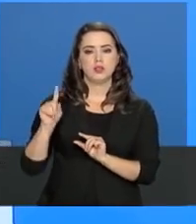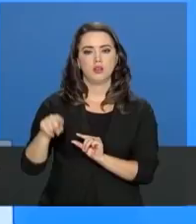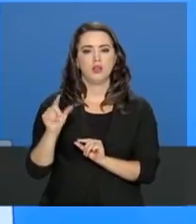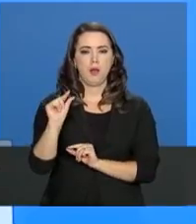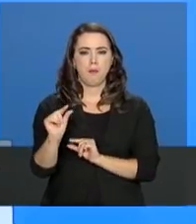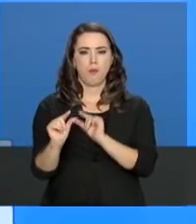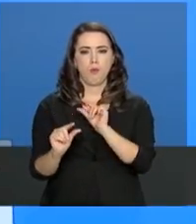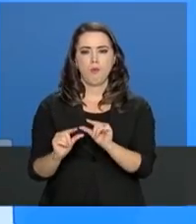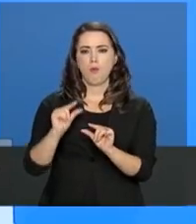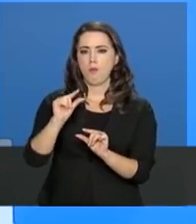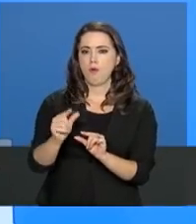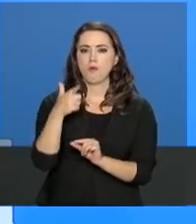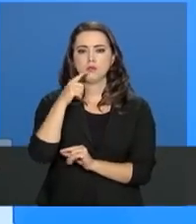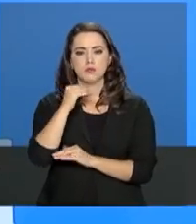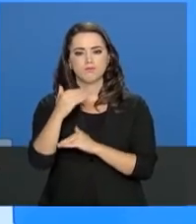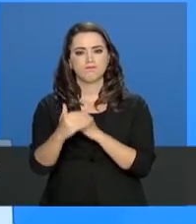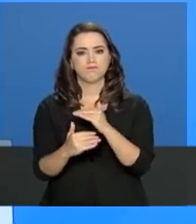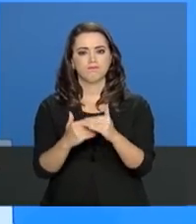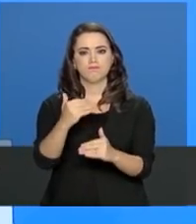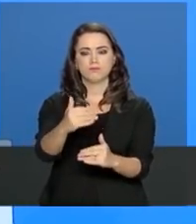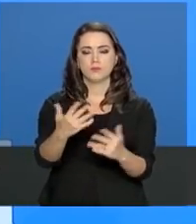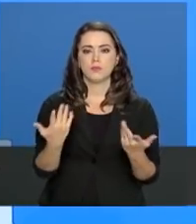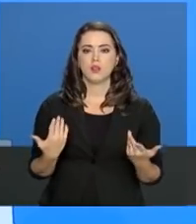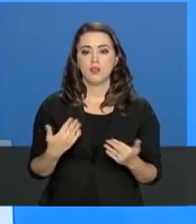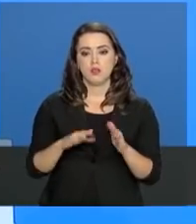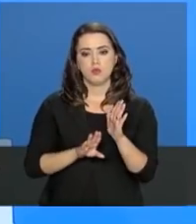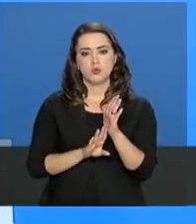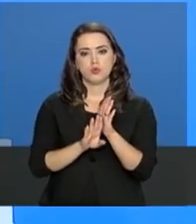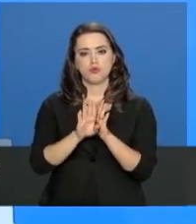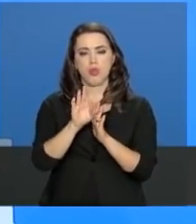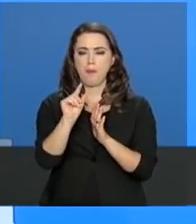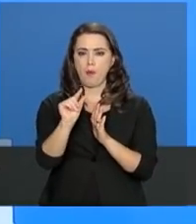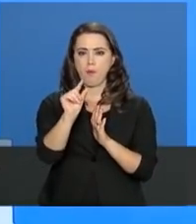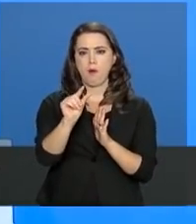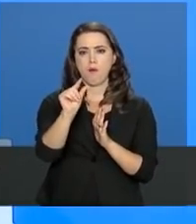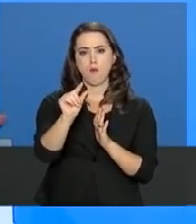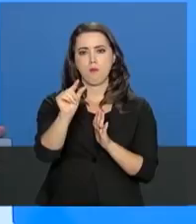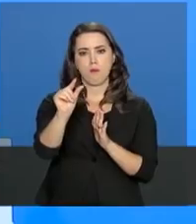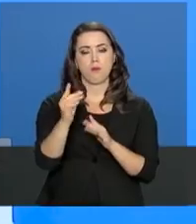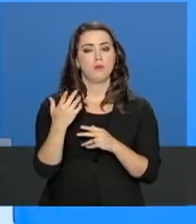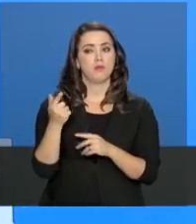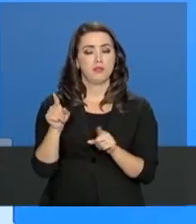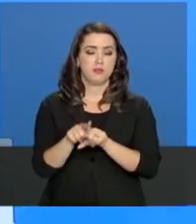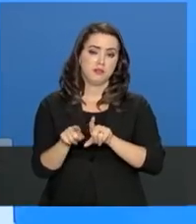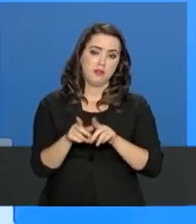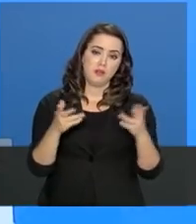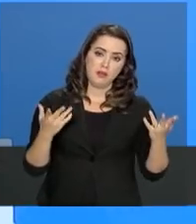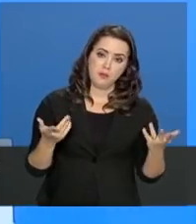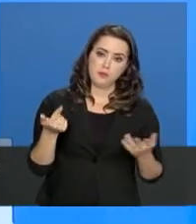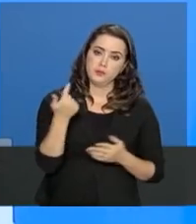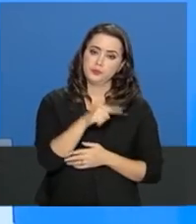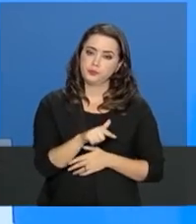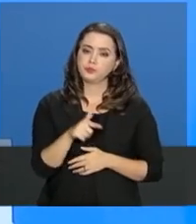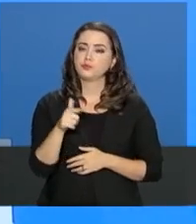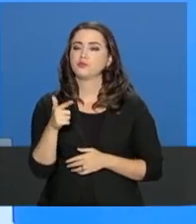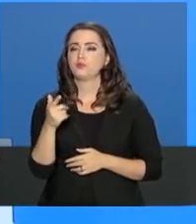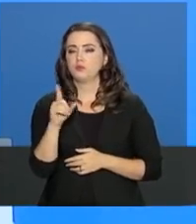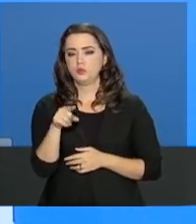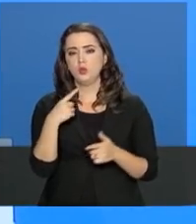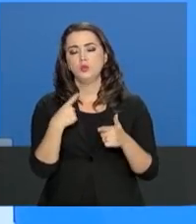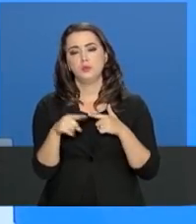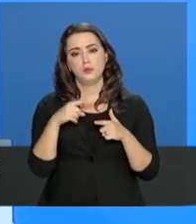conquistar ao longo do tempo ou melhor aumentado ao longo do tempo de um lado e de outro lado a esse é um ponto mais